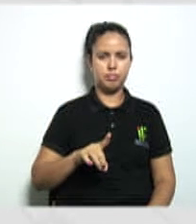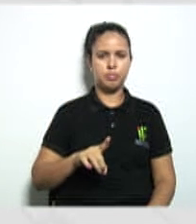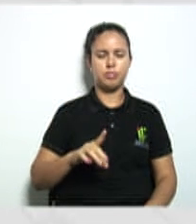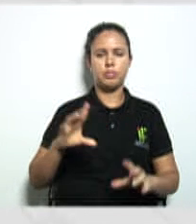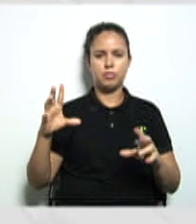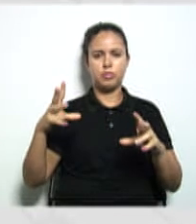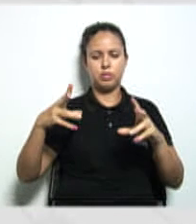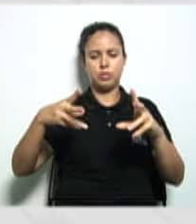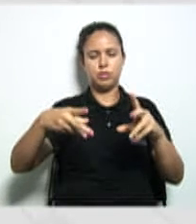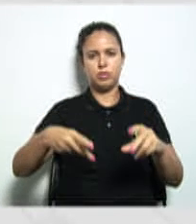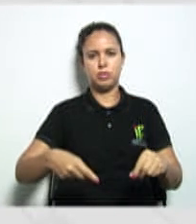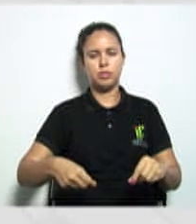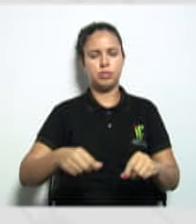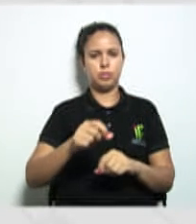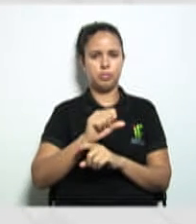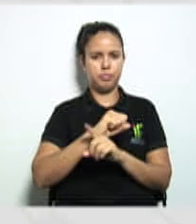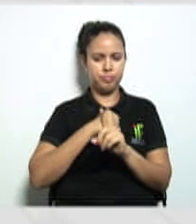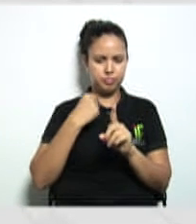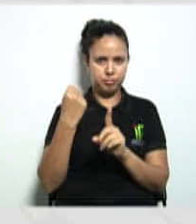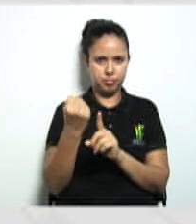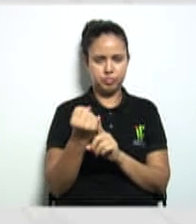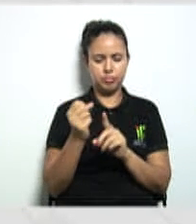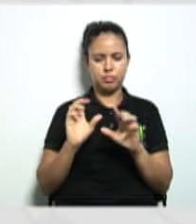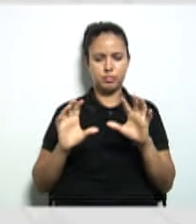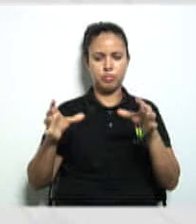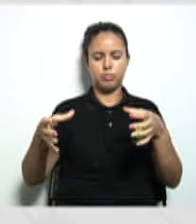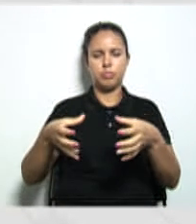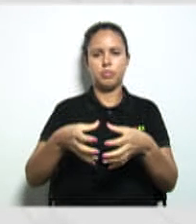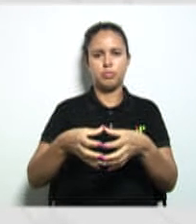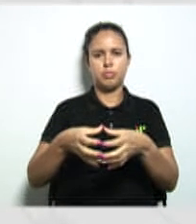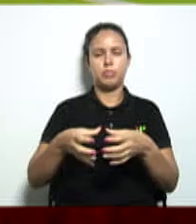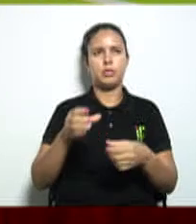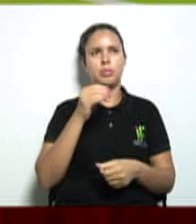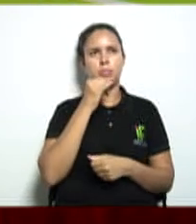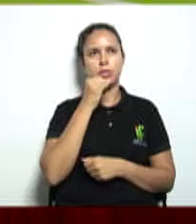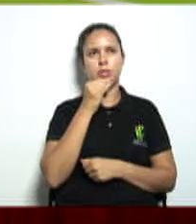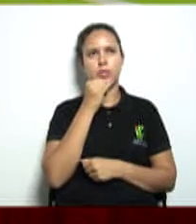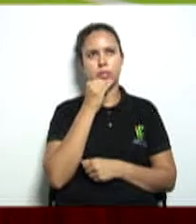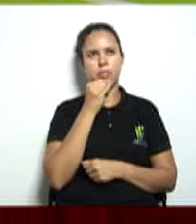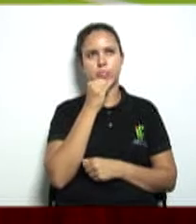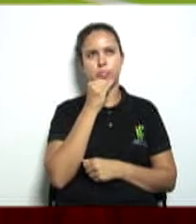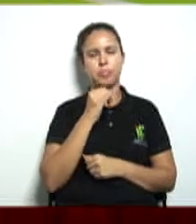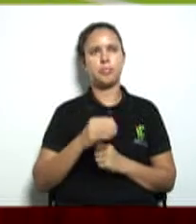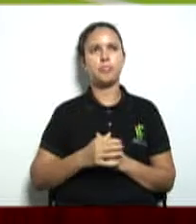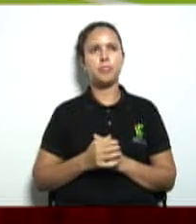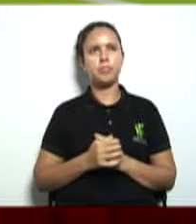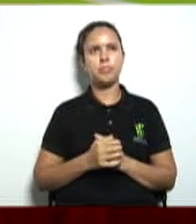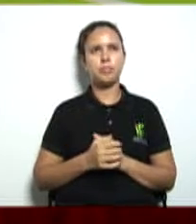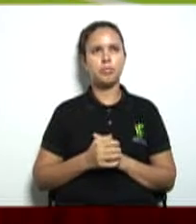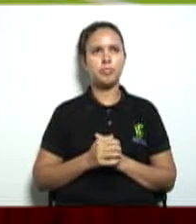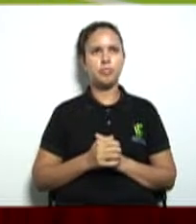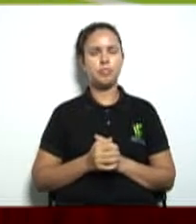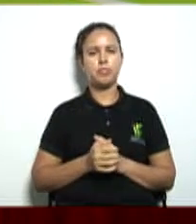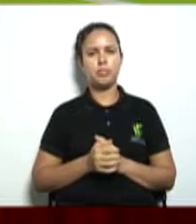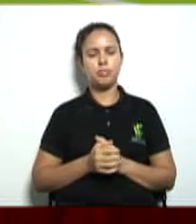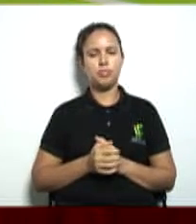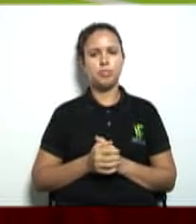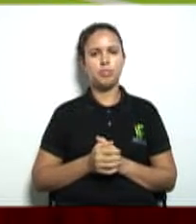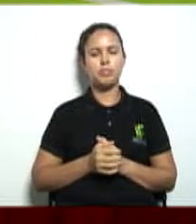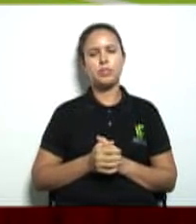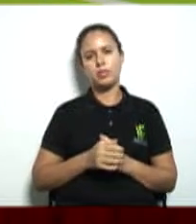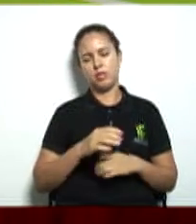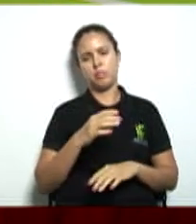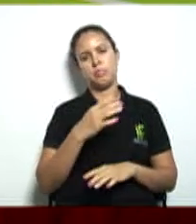Abrange toda uma sociedade, toda a coletividade, né? Olha só o exemplo que a gente trouxe para vocês. É difuso, por exemplo, um direito ao meio